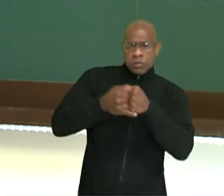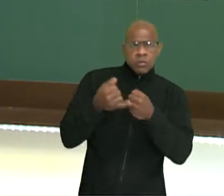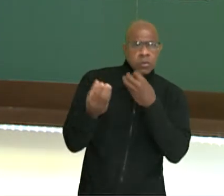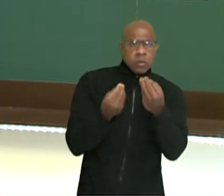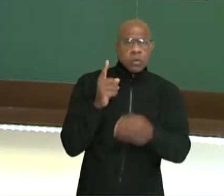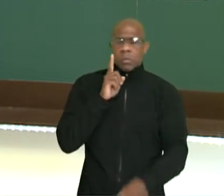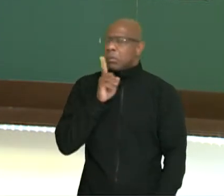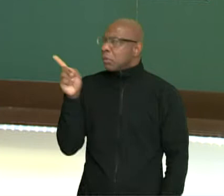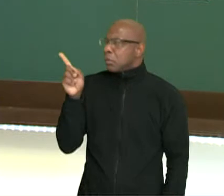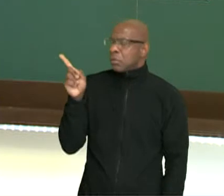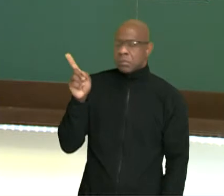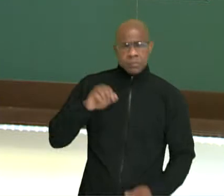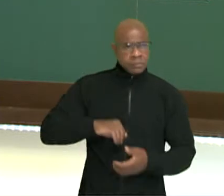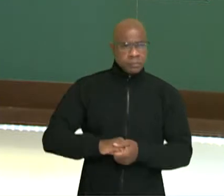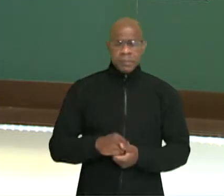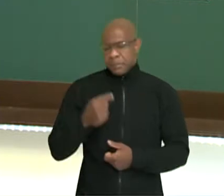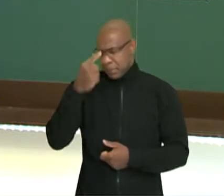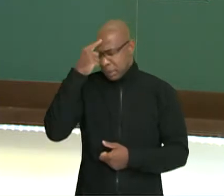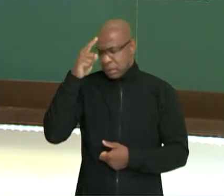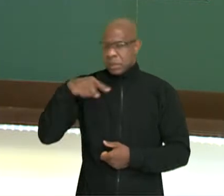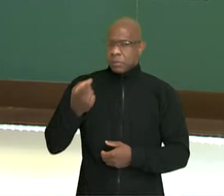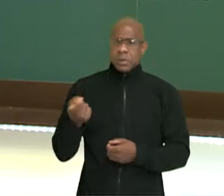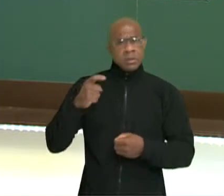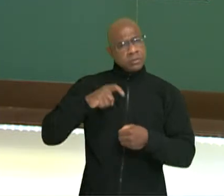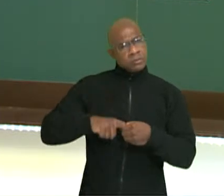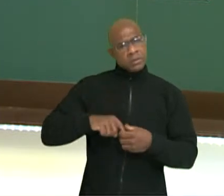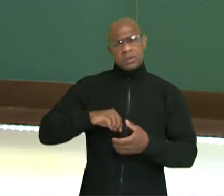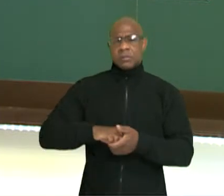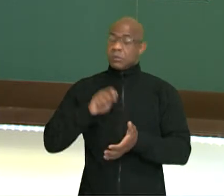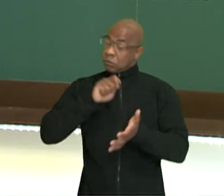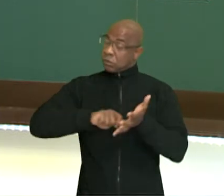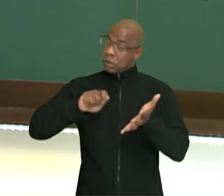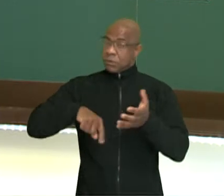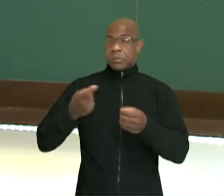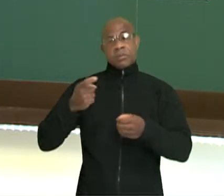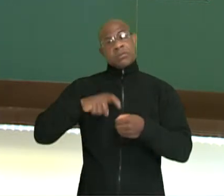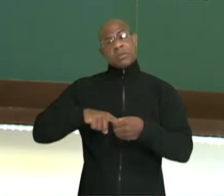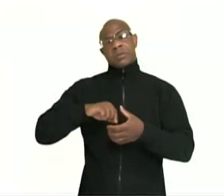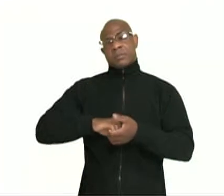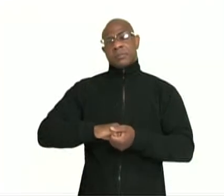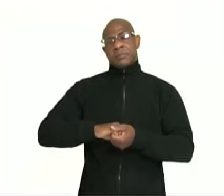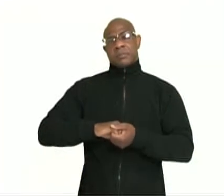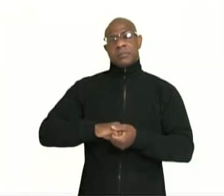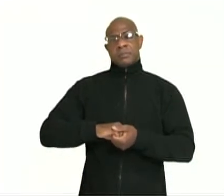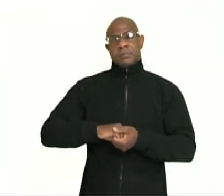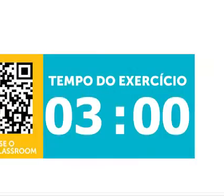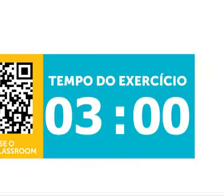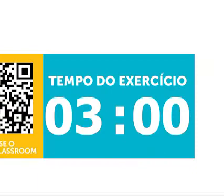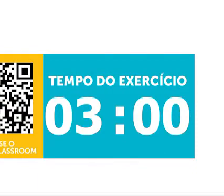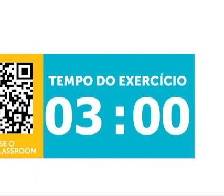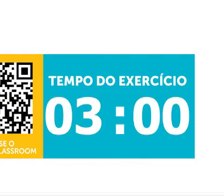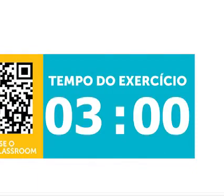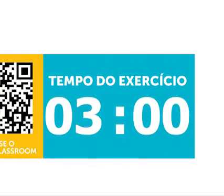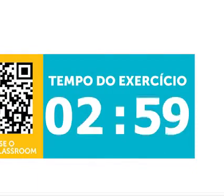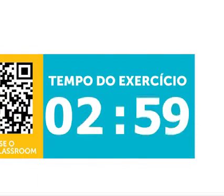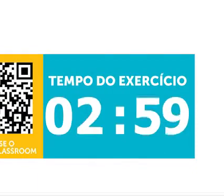para a compreensão do leitor? Pensa bem direitinho aí, escreve e eu já volto para nós conferirmos, ok?